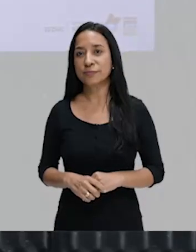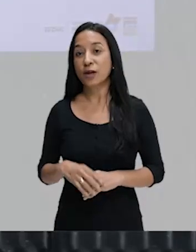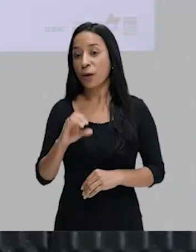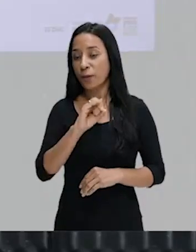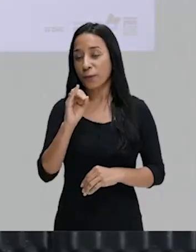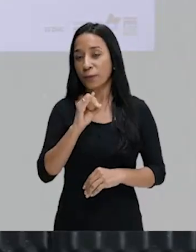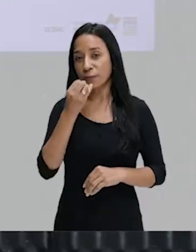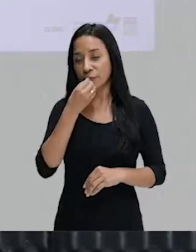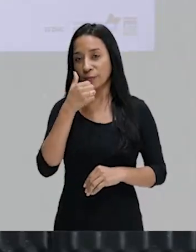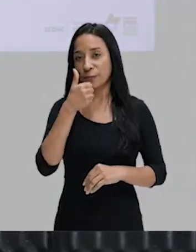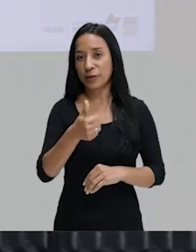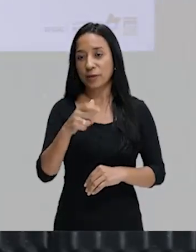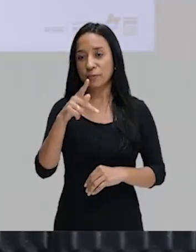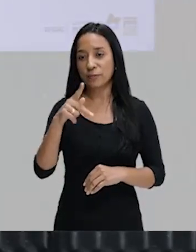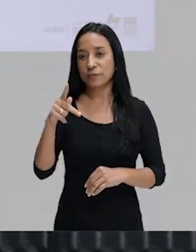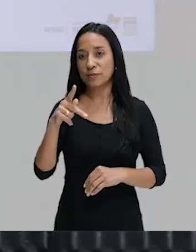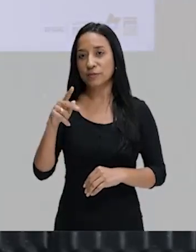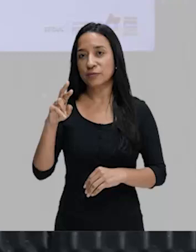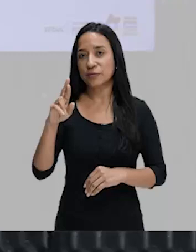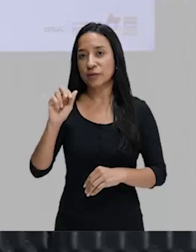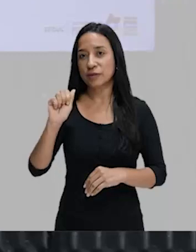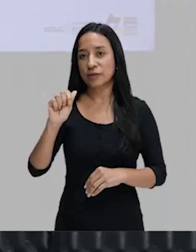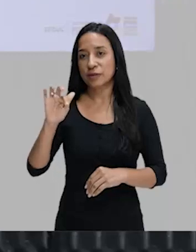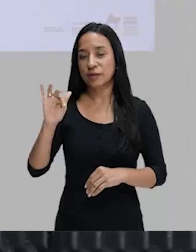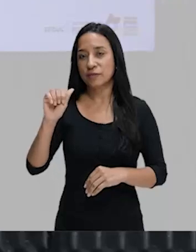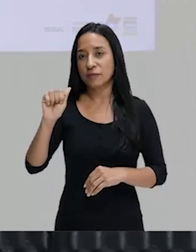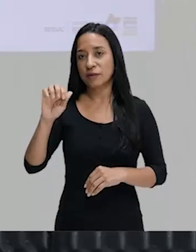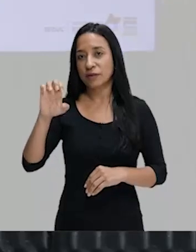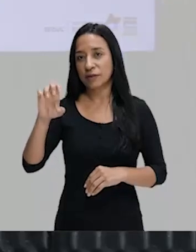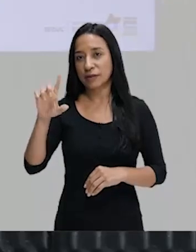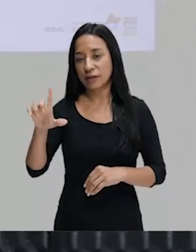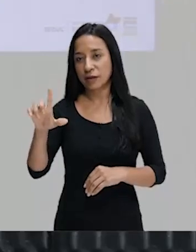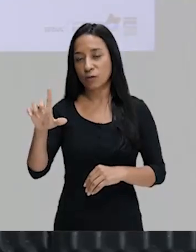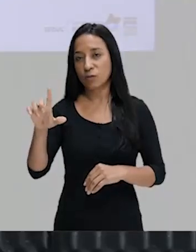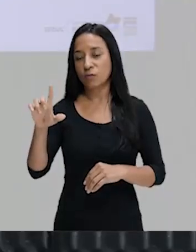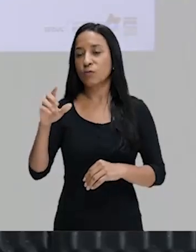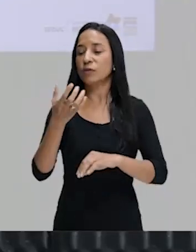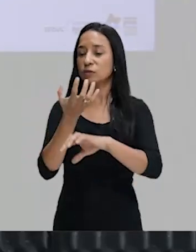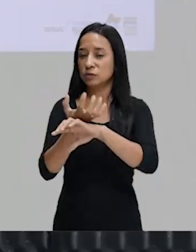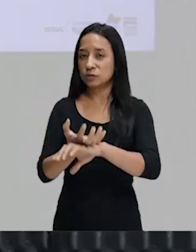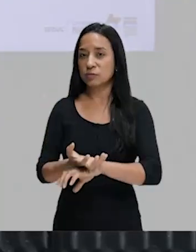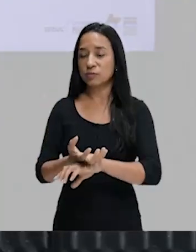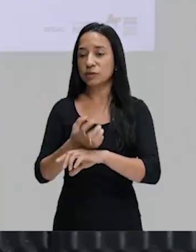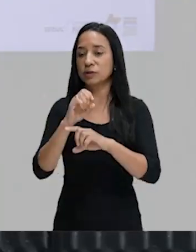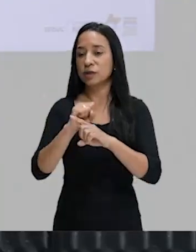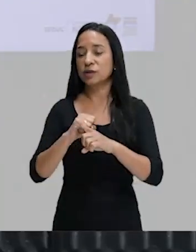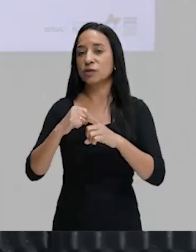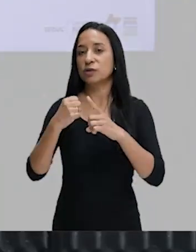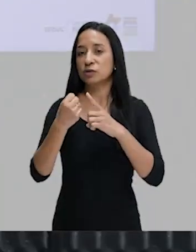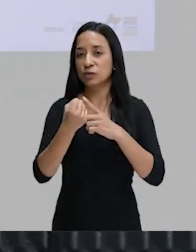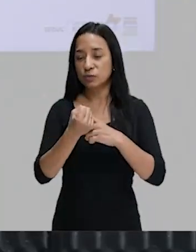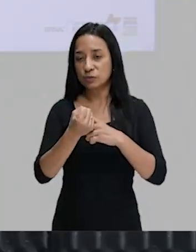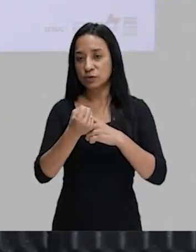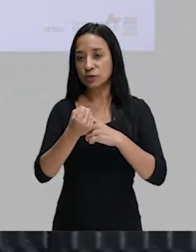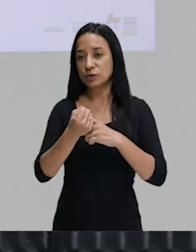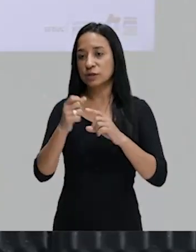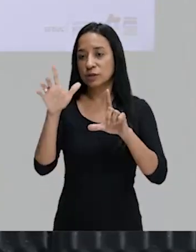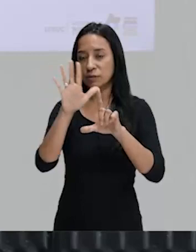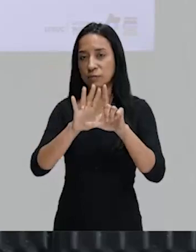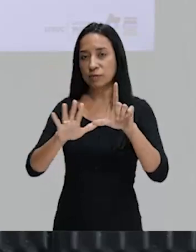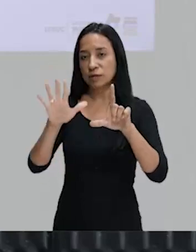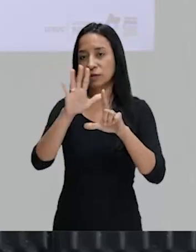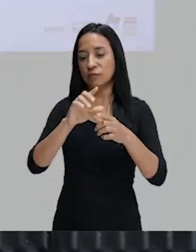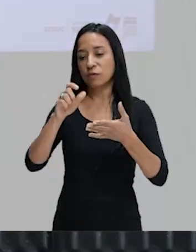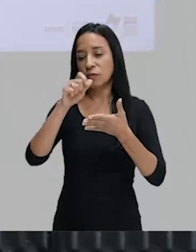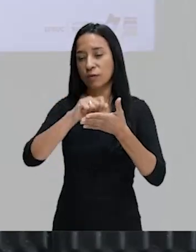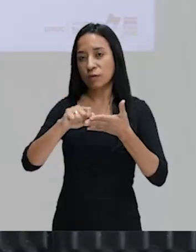galera, e aí, tudo bem? Professor Rafael de Sociologia da plataforma Gonçalves Dias, mais uma vez aqui com vocês, dessa vez para a gente tratar